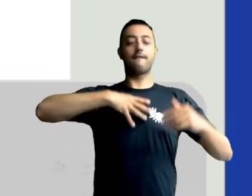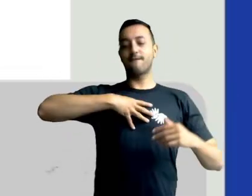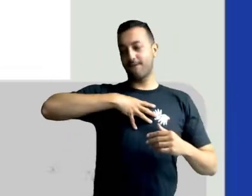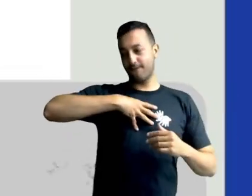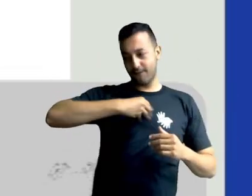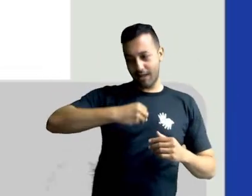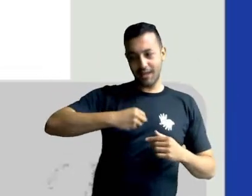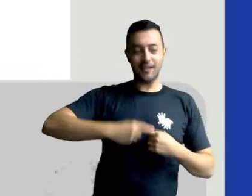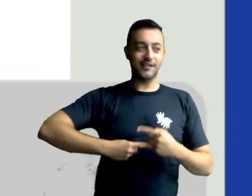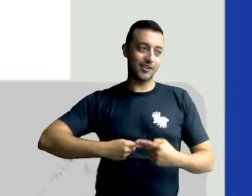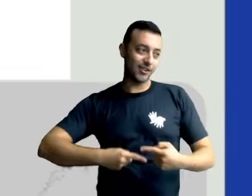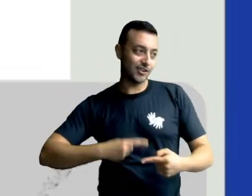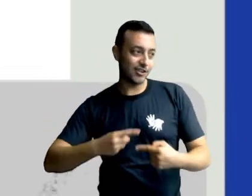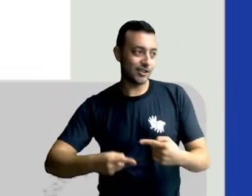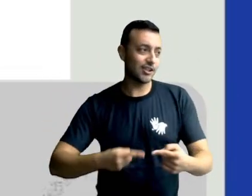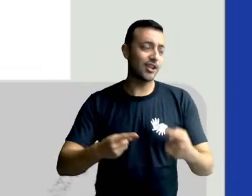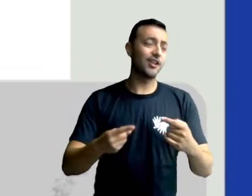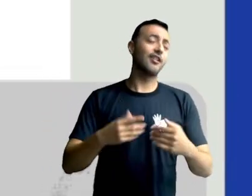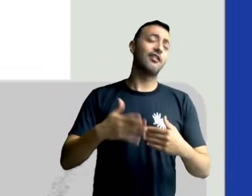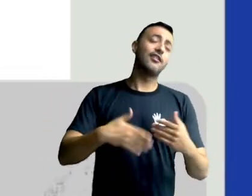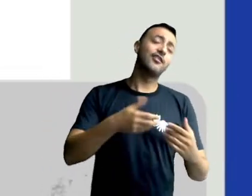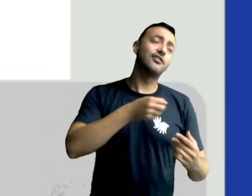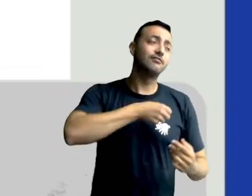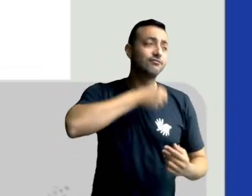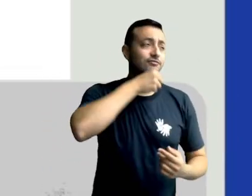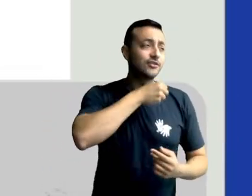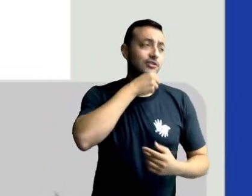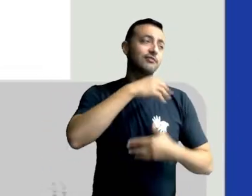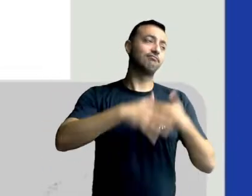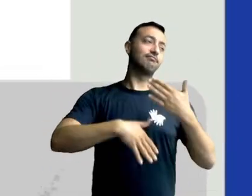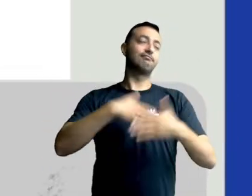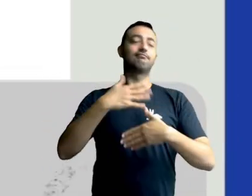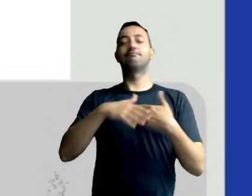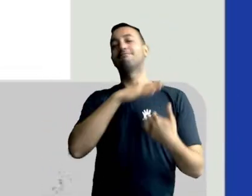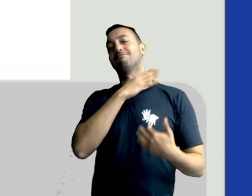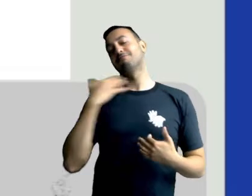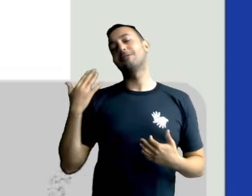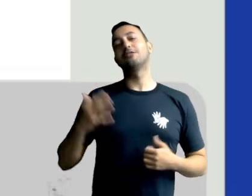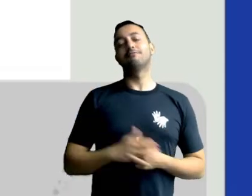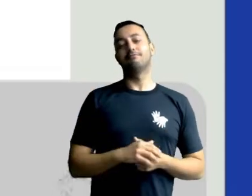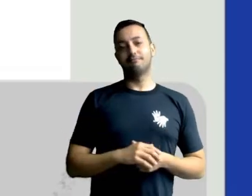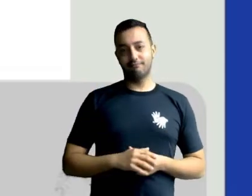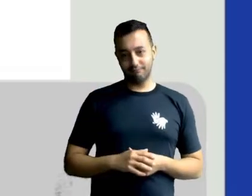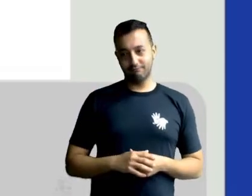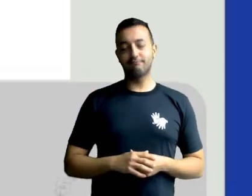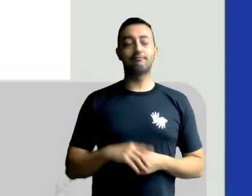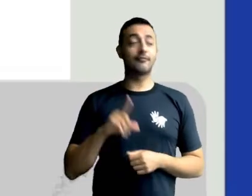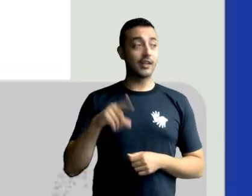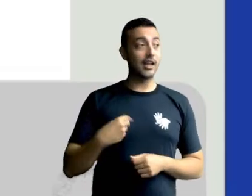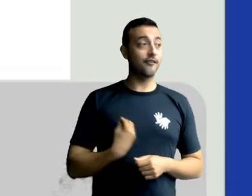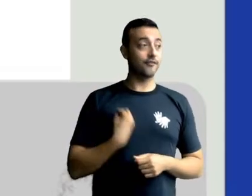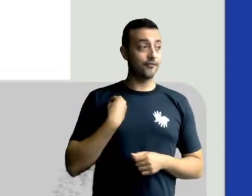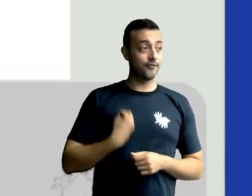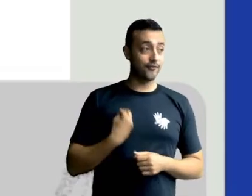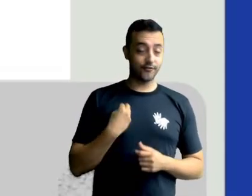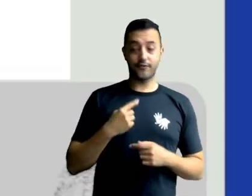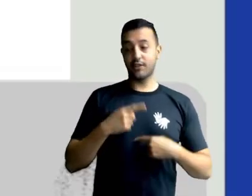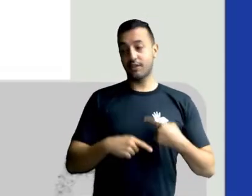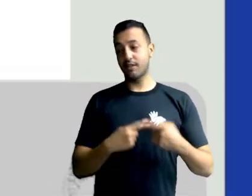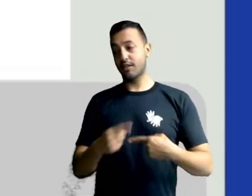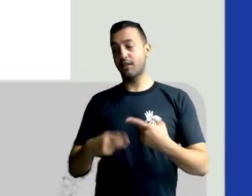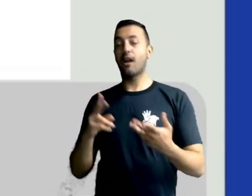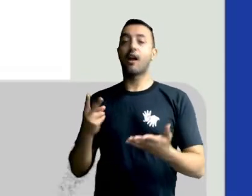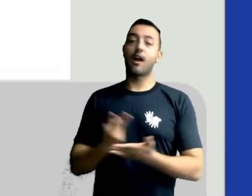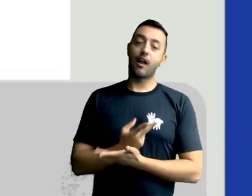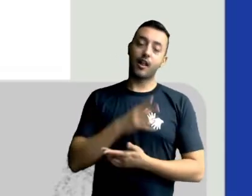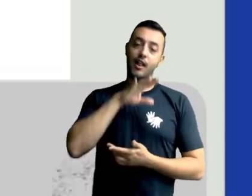tem filhotinhos, fica bem velhinho e depois morre. Isso é o ciclo da vida.